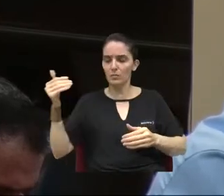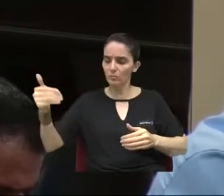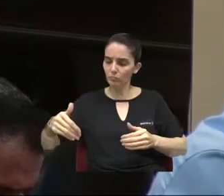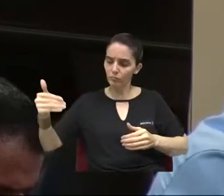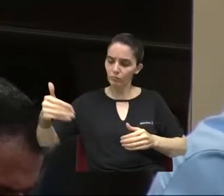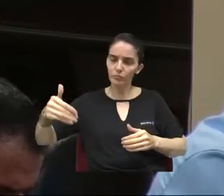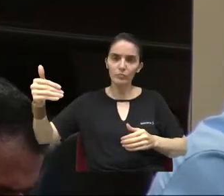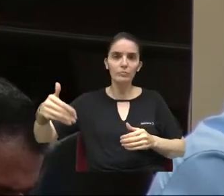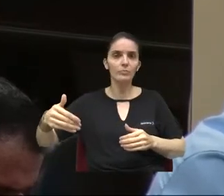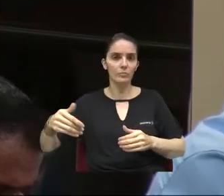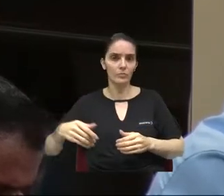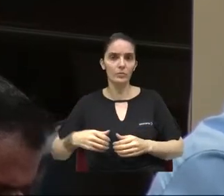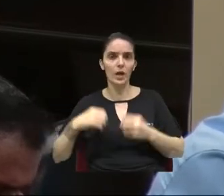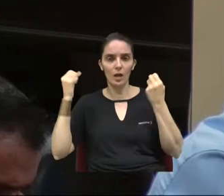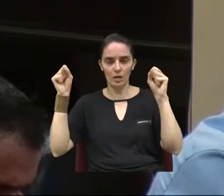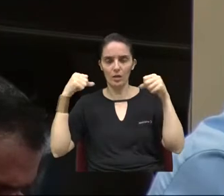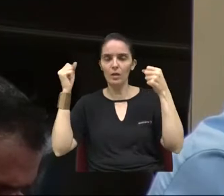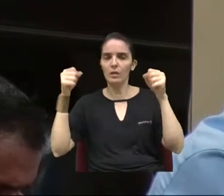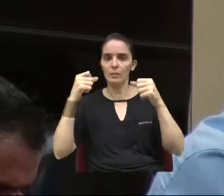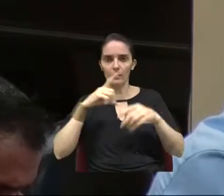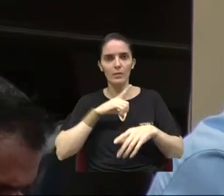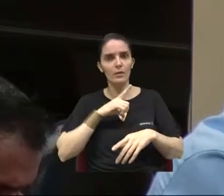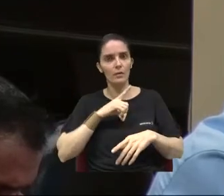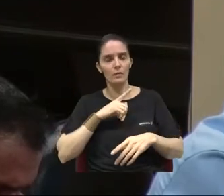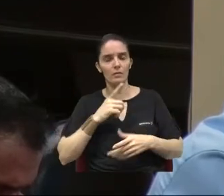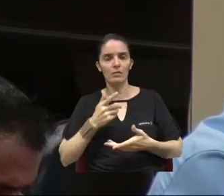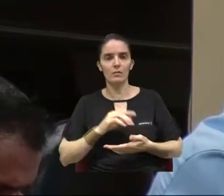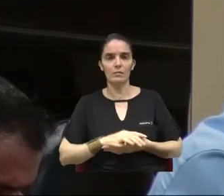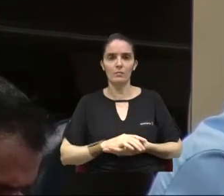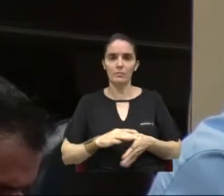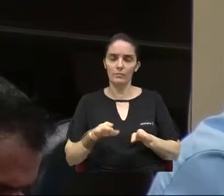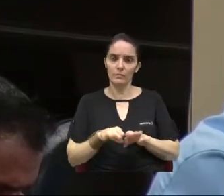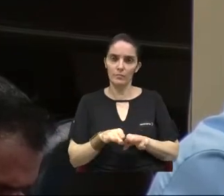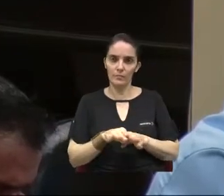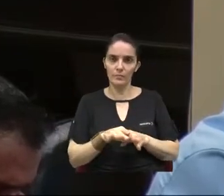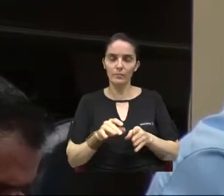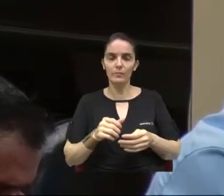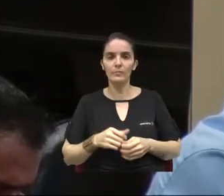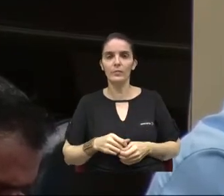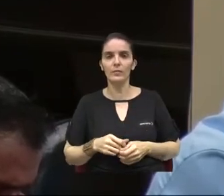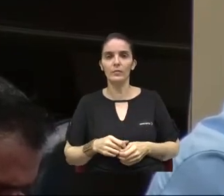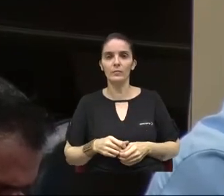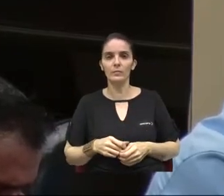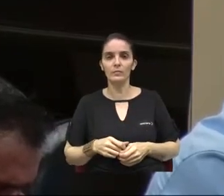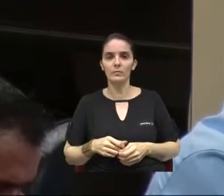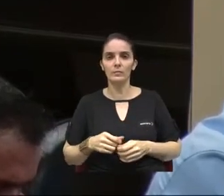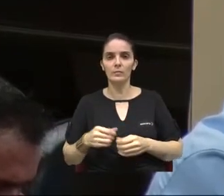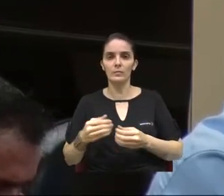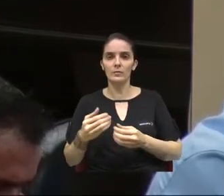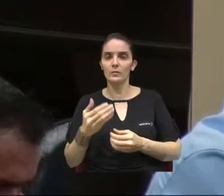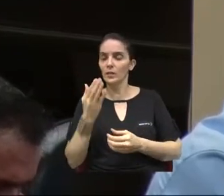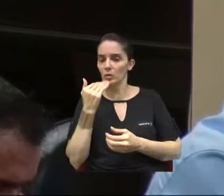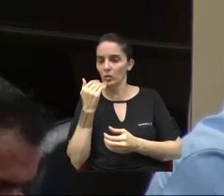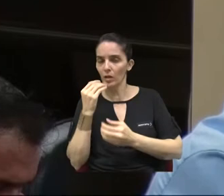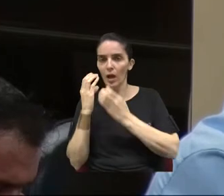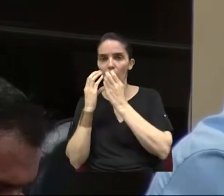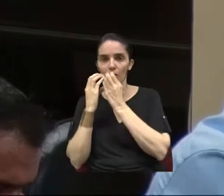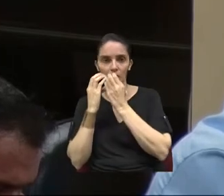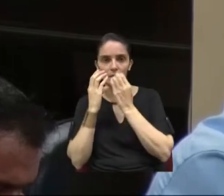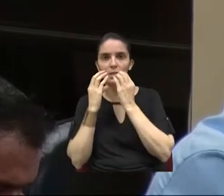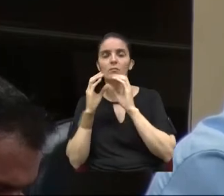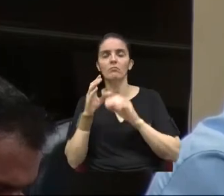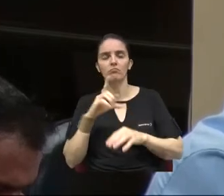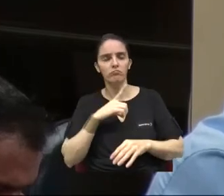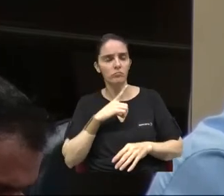Limeirão, tem academia, ar livre, tem uma estrutura de uma lanchonete, tem todas